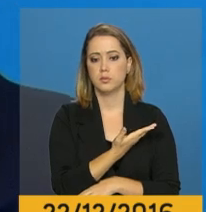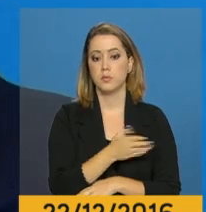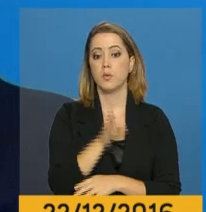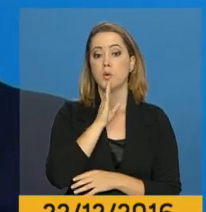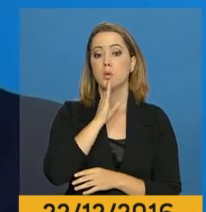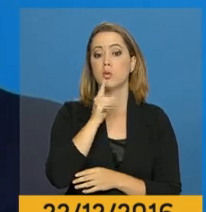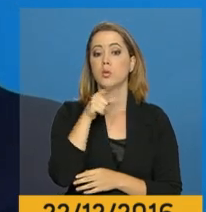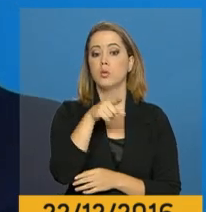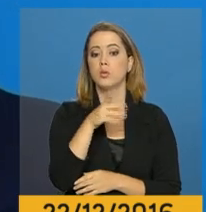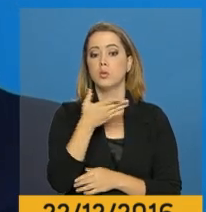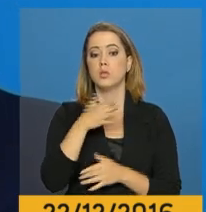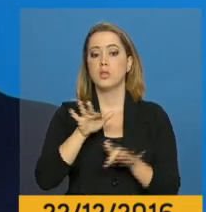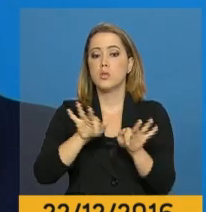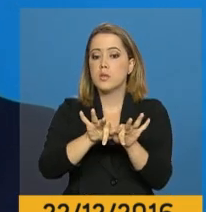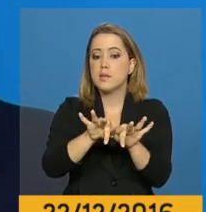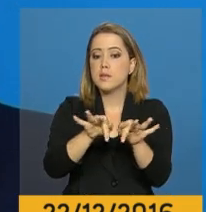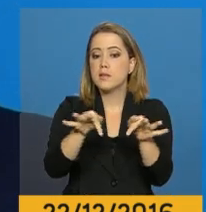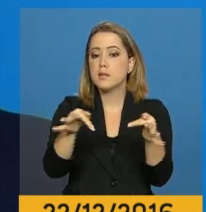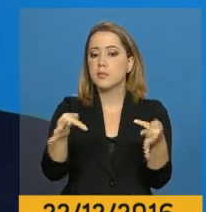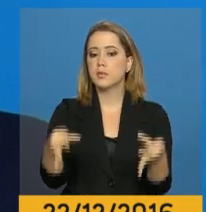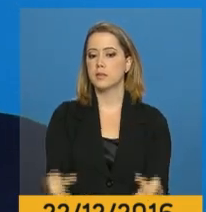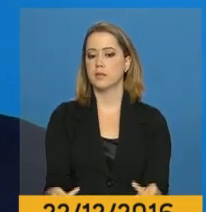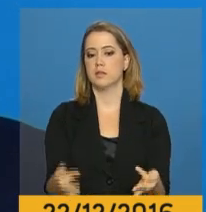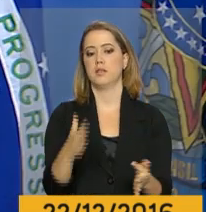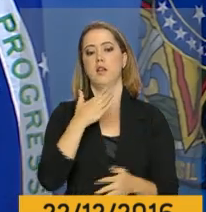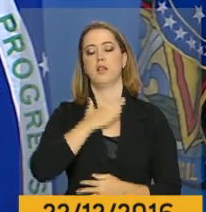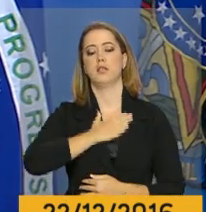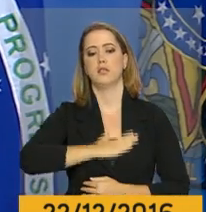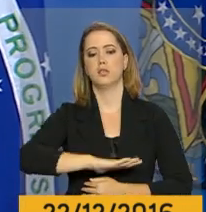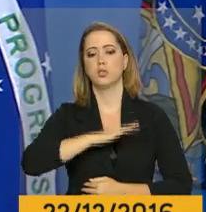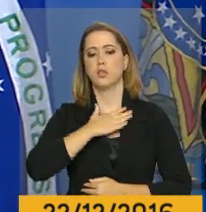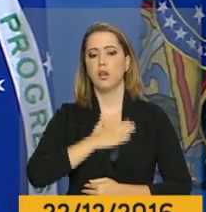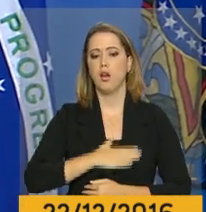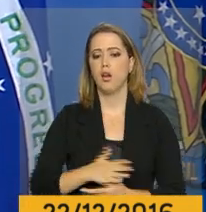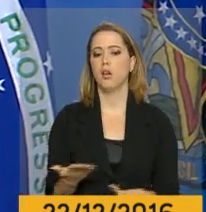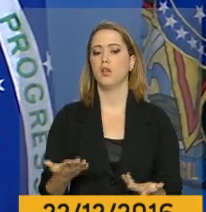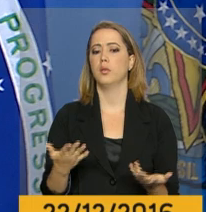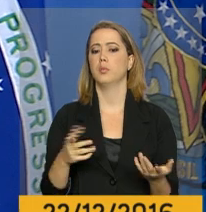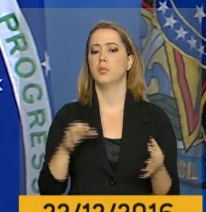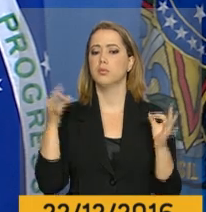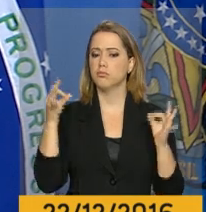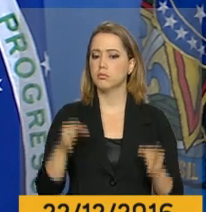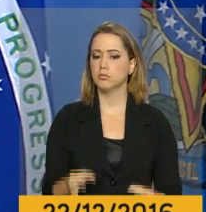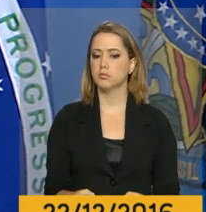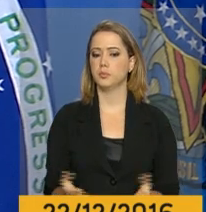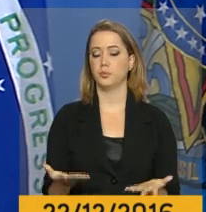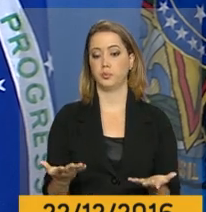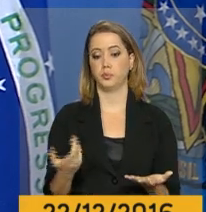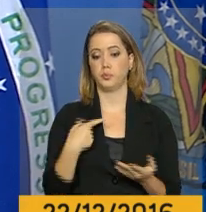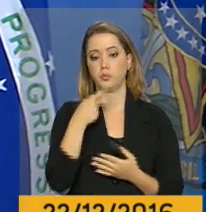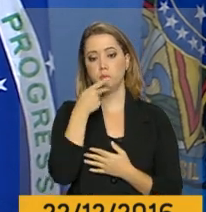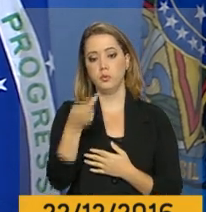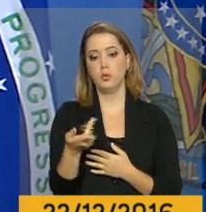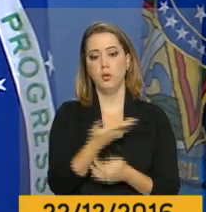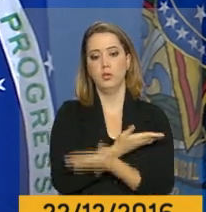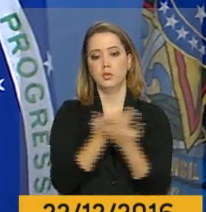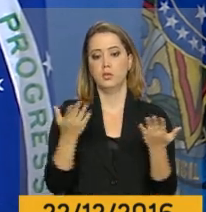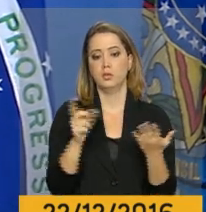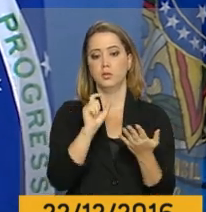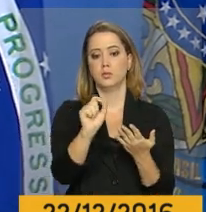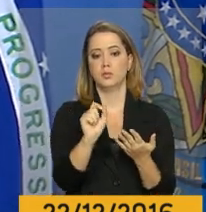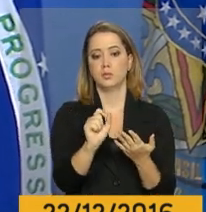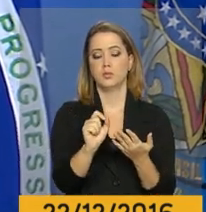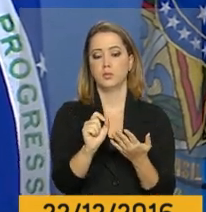conheço a sua humildade, a sua tranquilidade, a sua serenidade. E eu falo isto, meus senhores e minhas